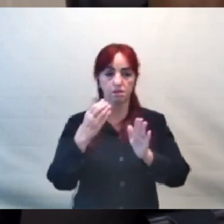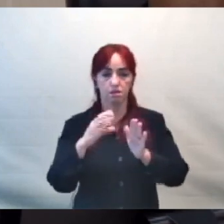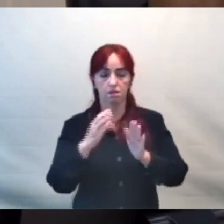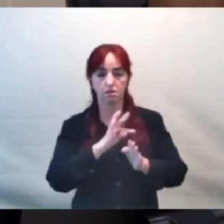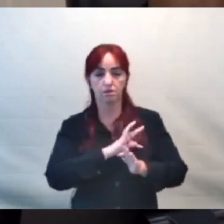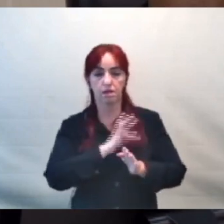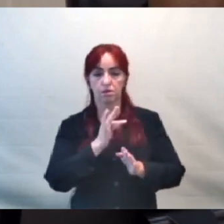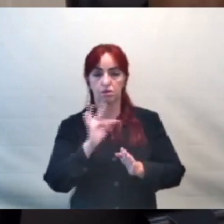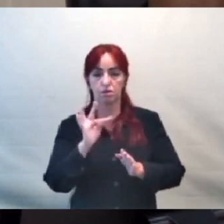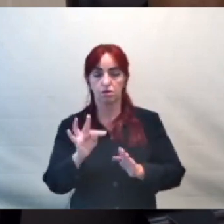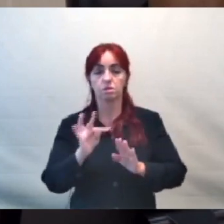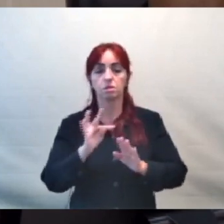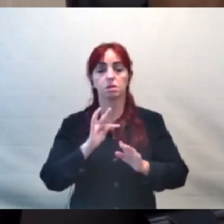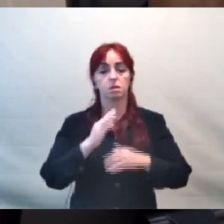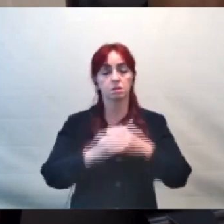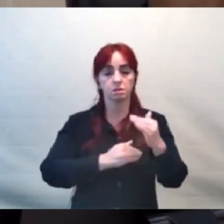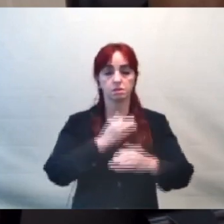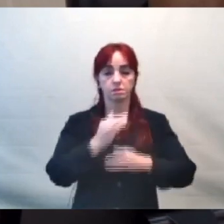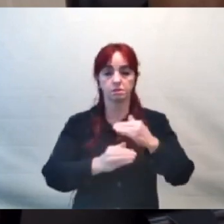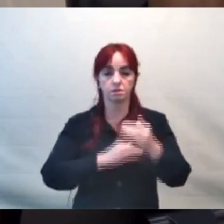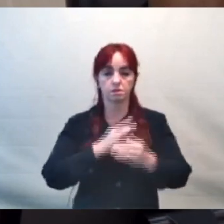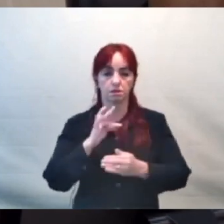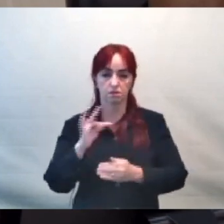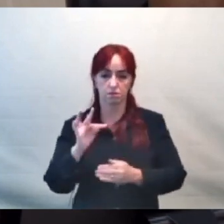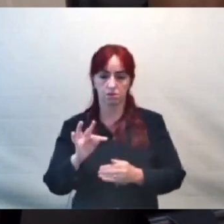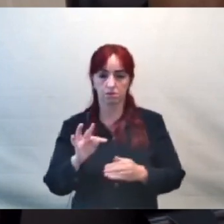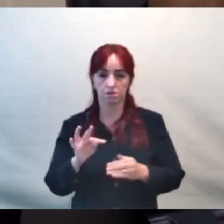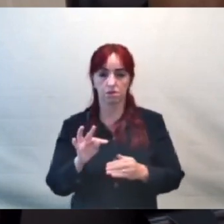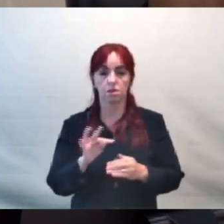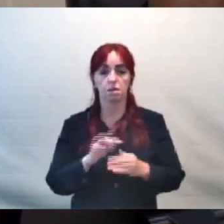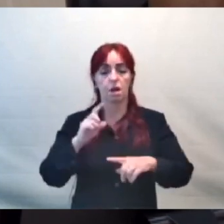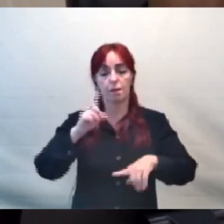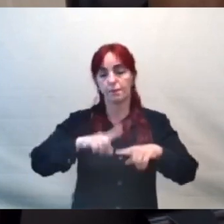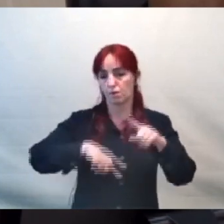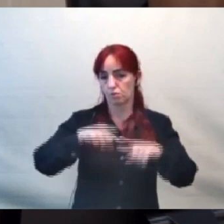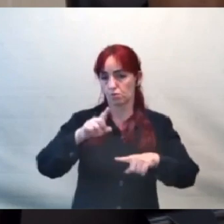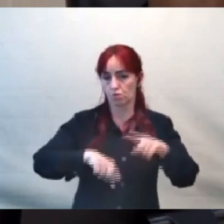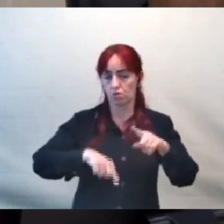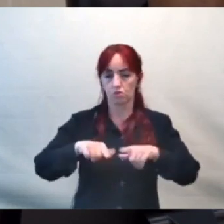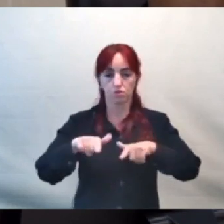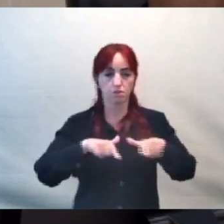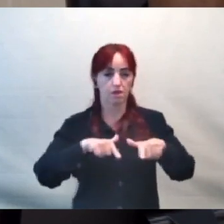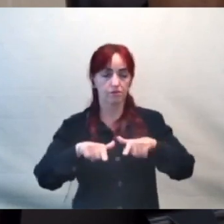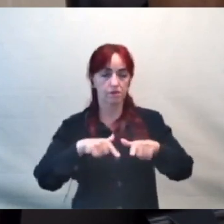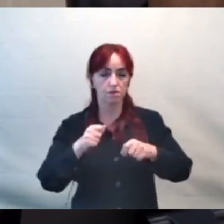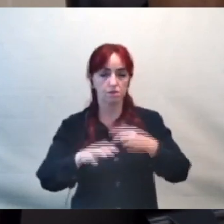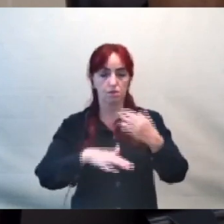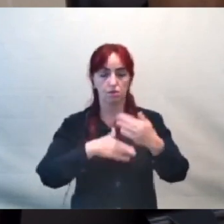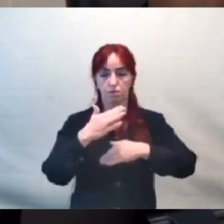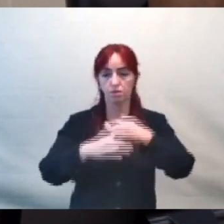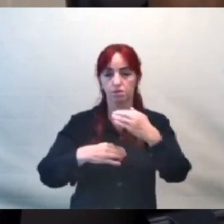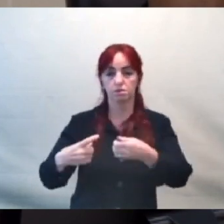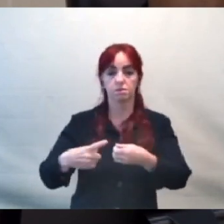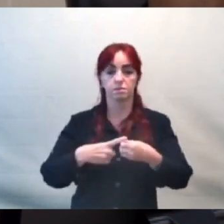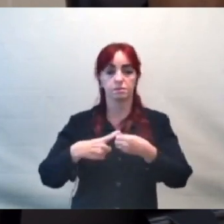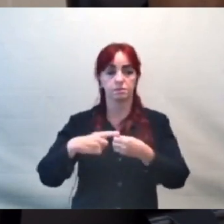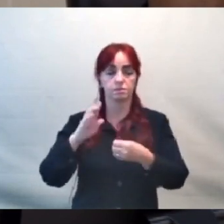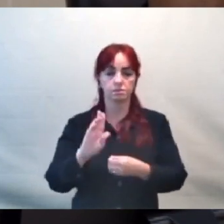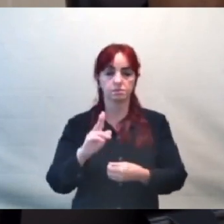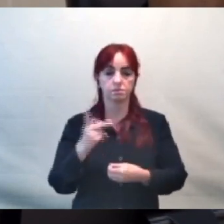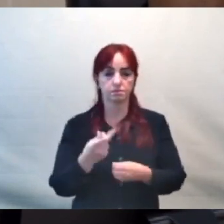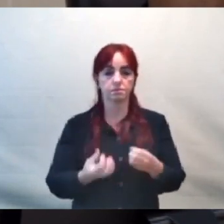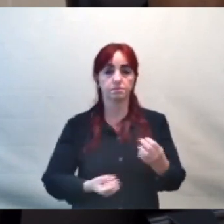de desenvolvimento de tecnologia, produto, serviço ou processo do município de Belo Horizonte.